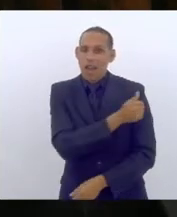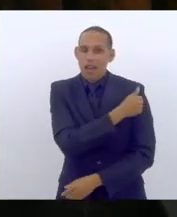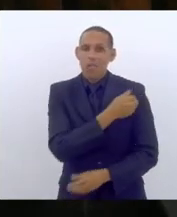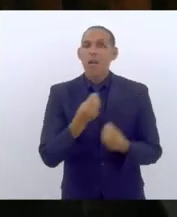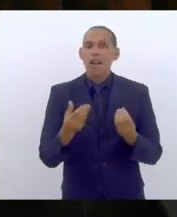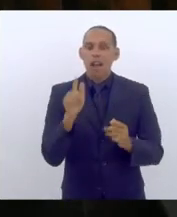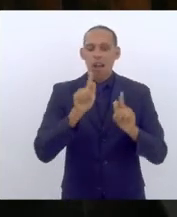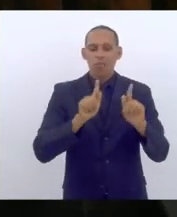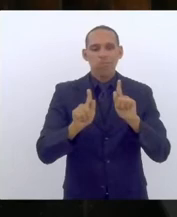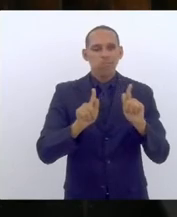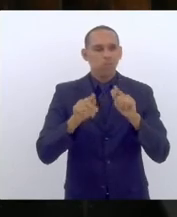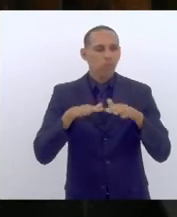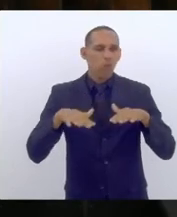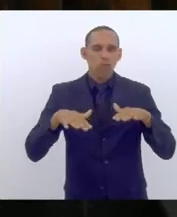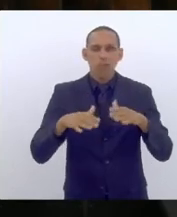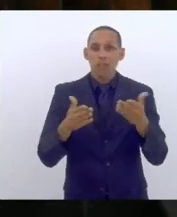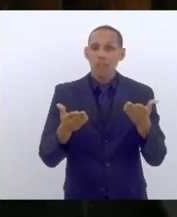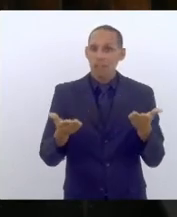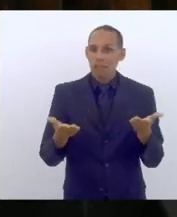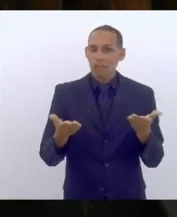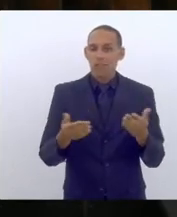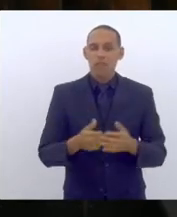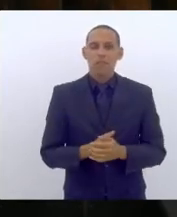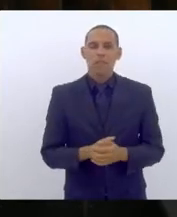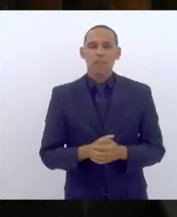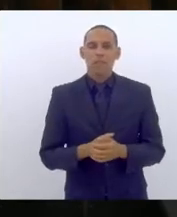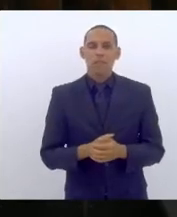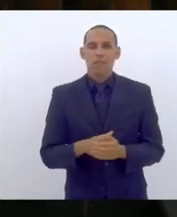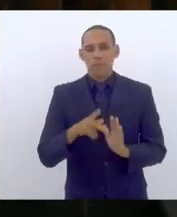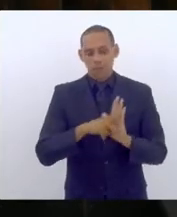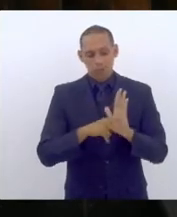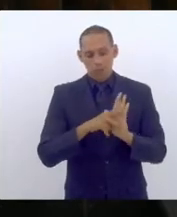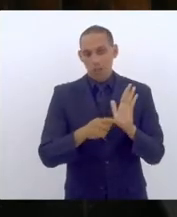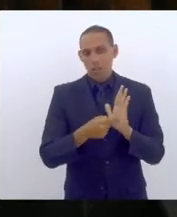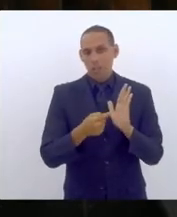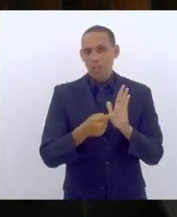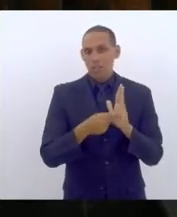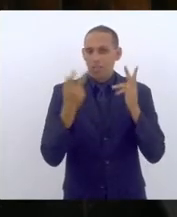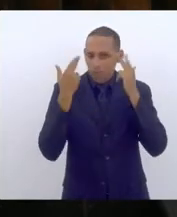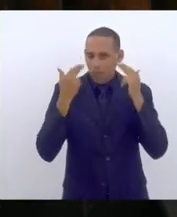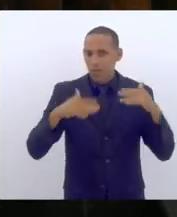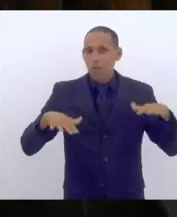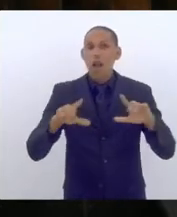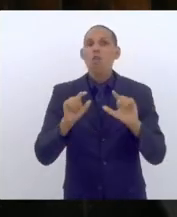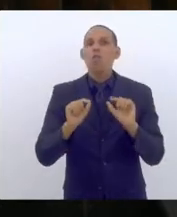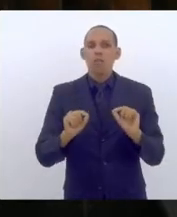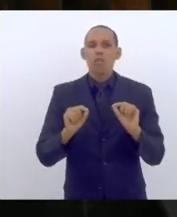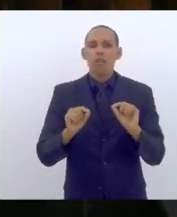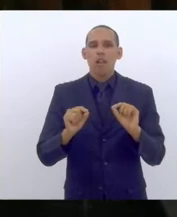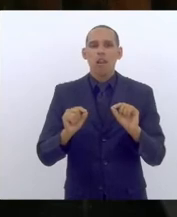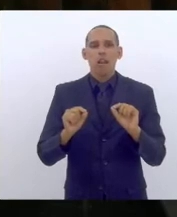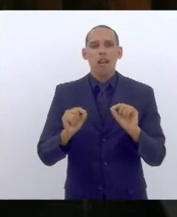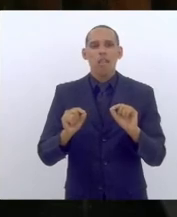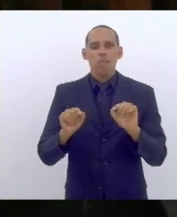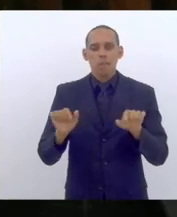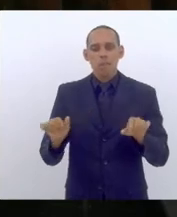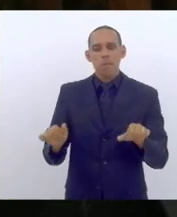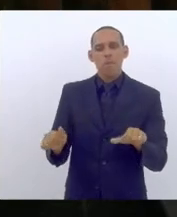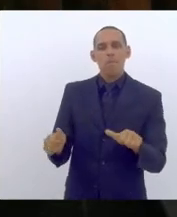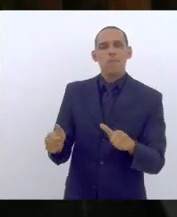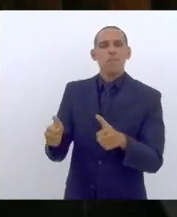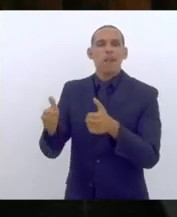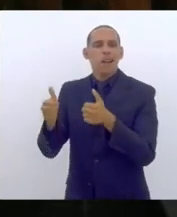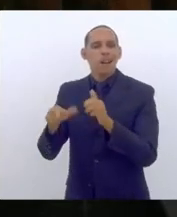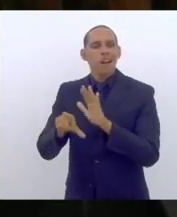naturalmente esse projeto ele pode enriquecer atualizar